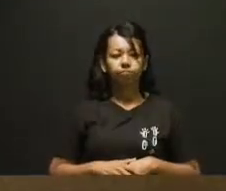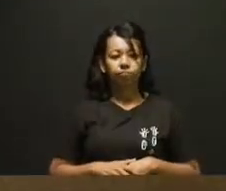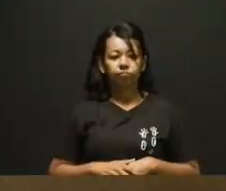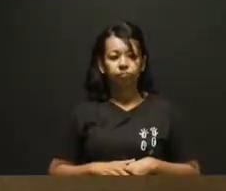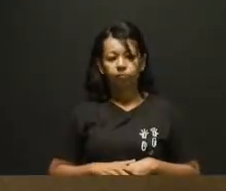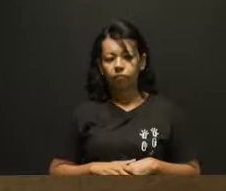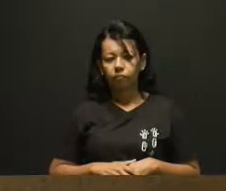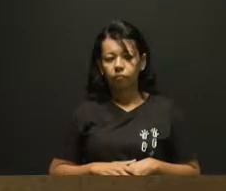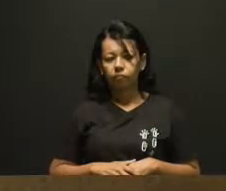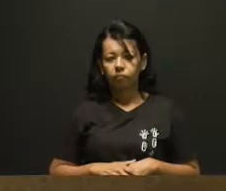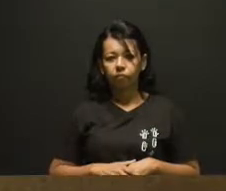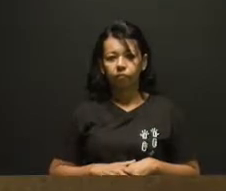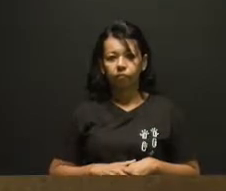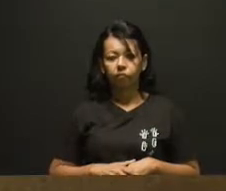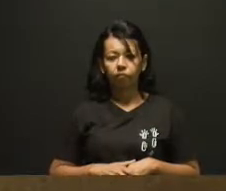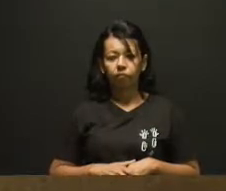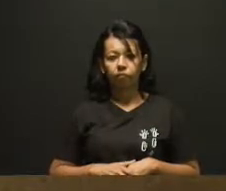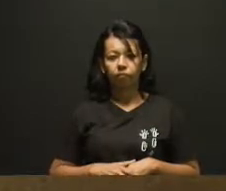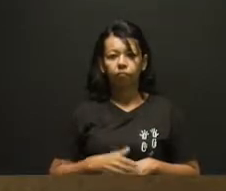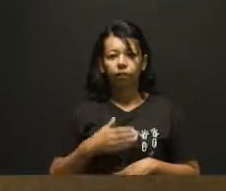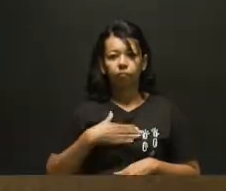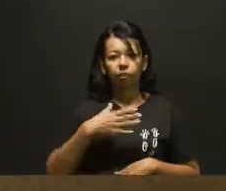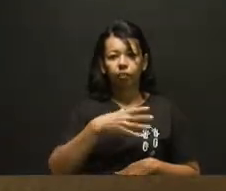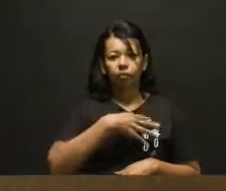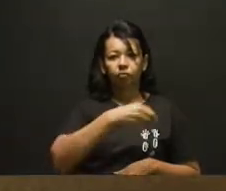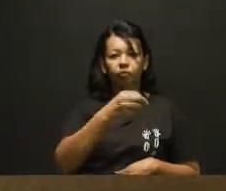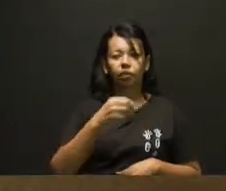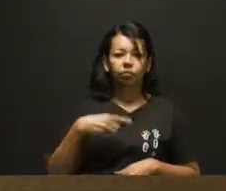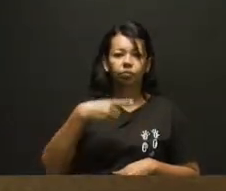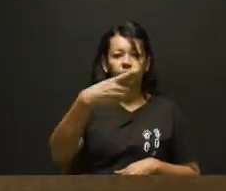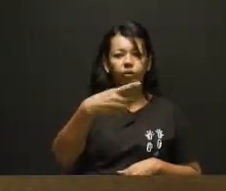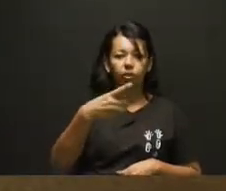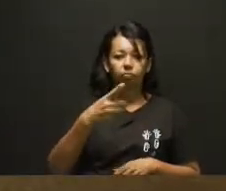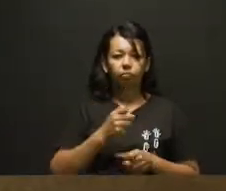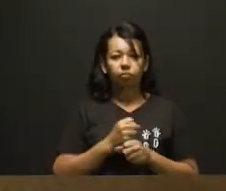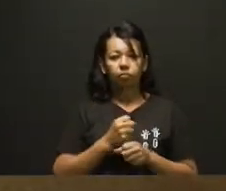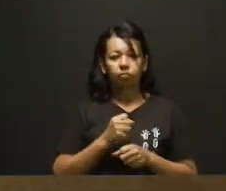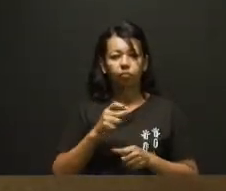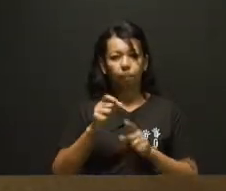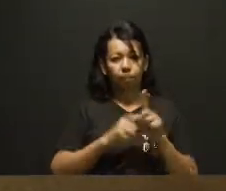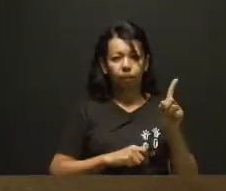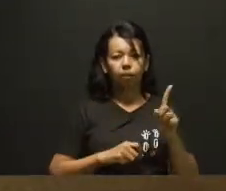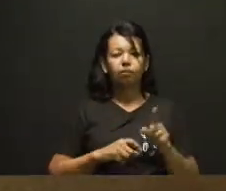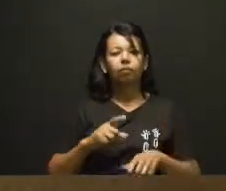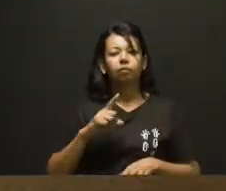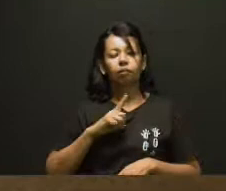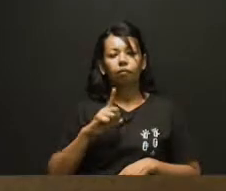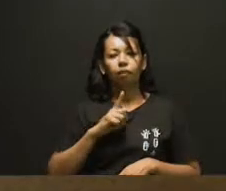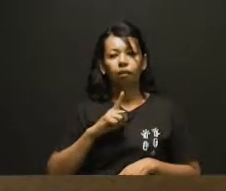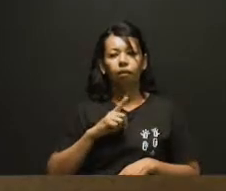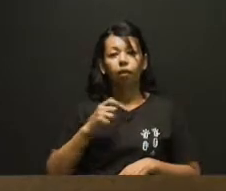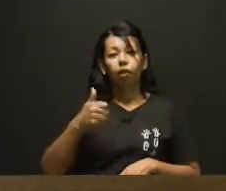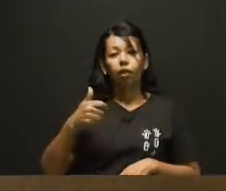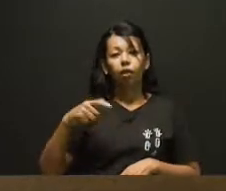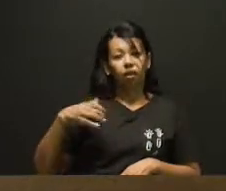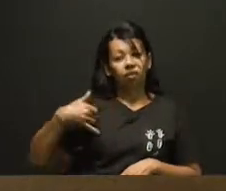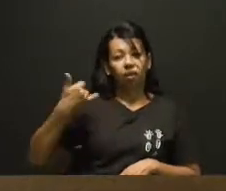o meu filho o próximo mês completa 12 eu já tenho todo mundo mais